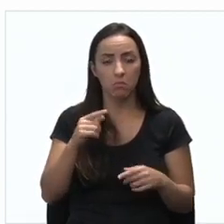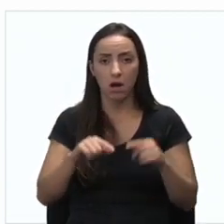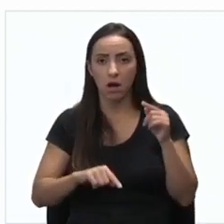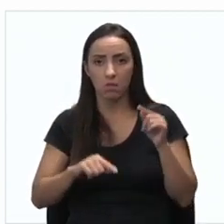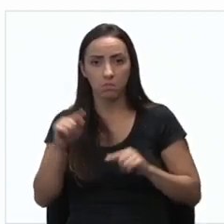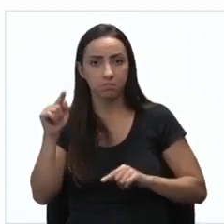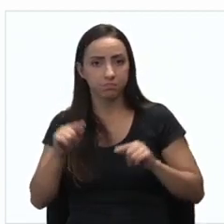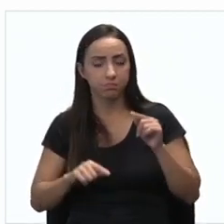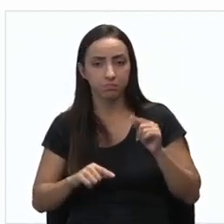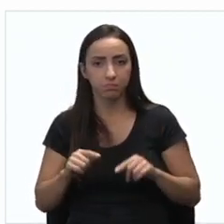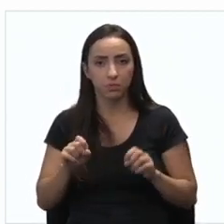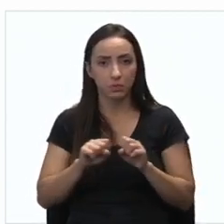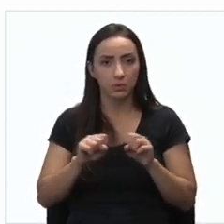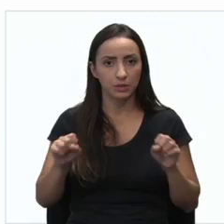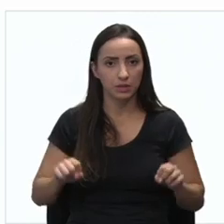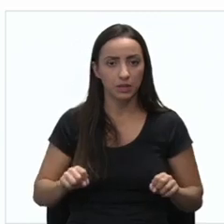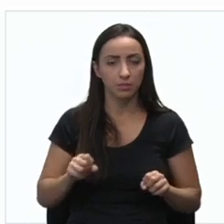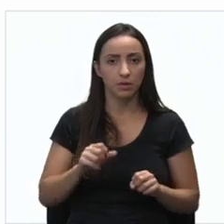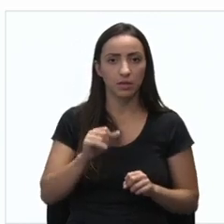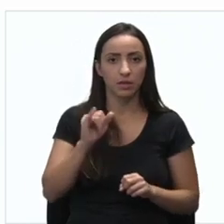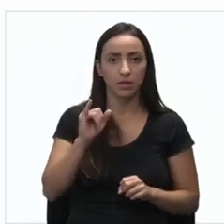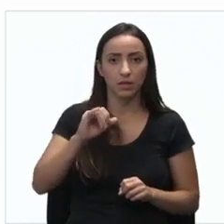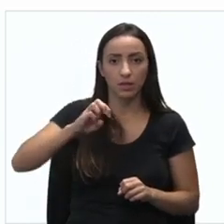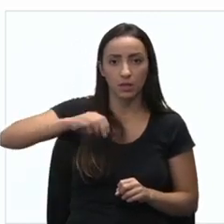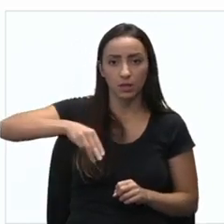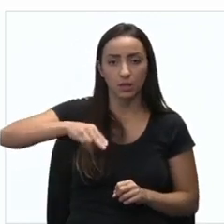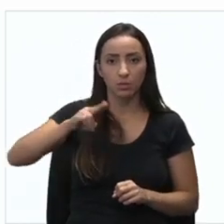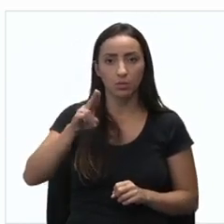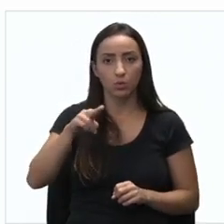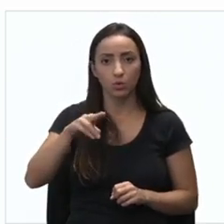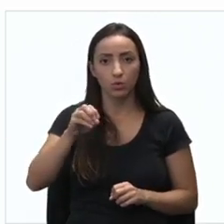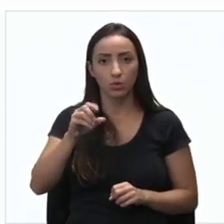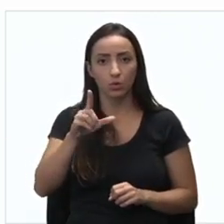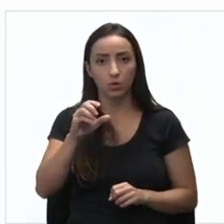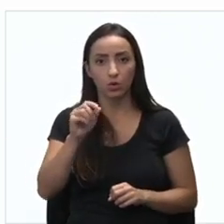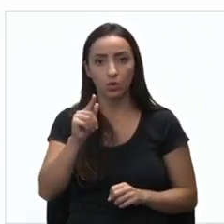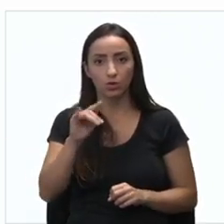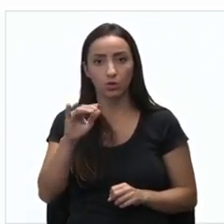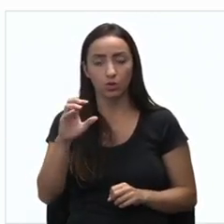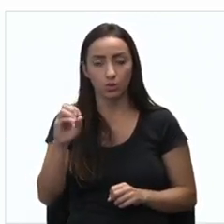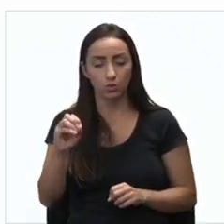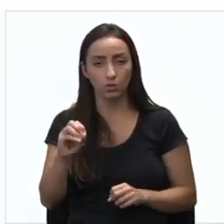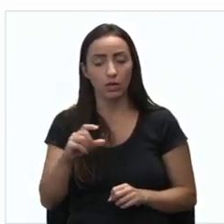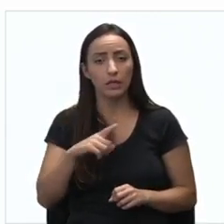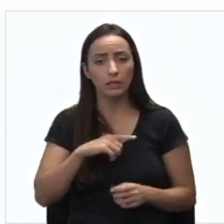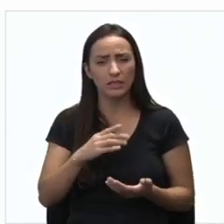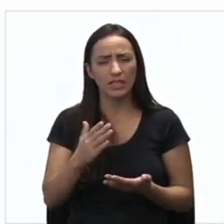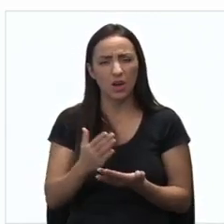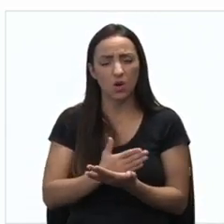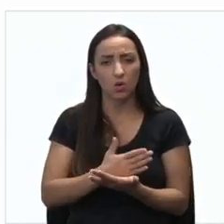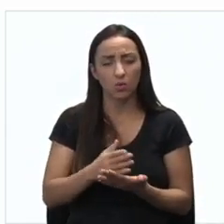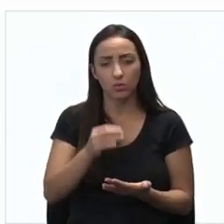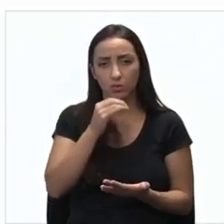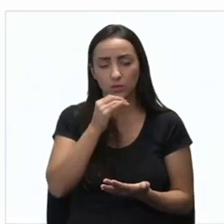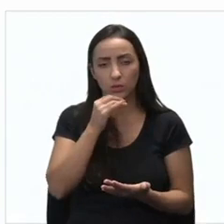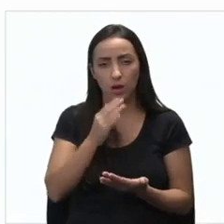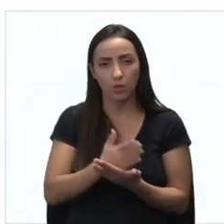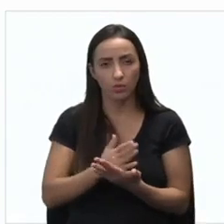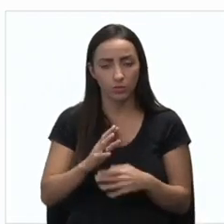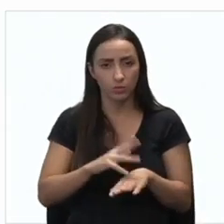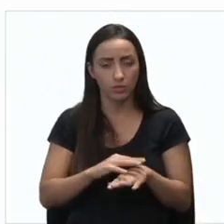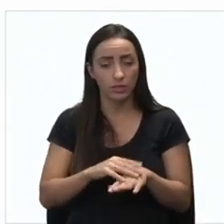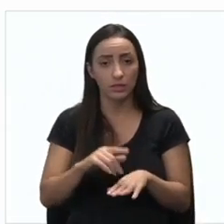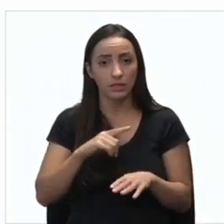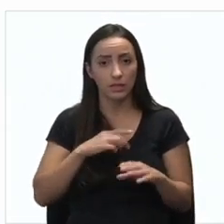né, existem doenças que são autoimunes, né, onde a própria célula ela não se reconhece